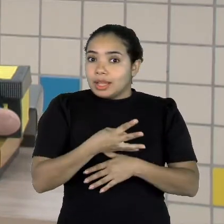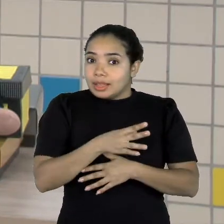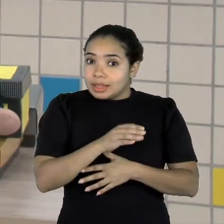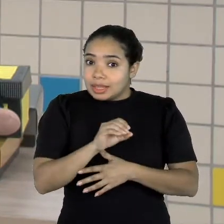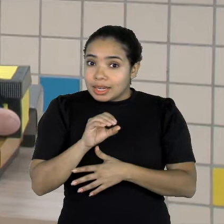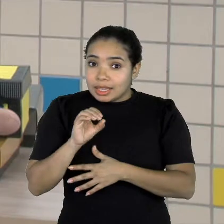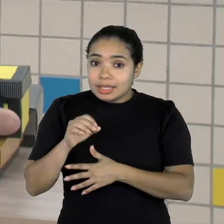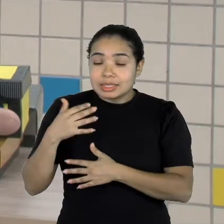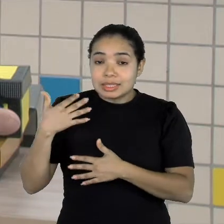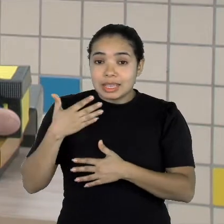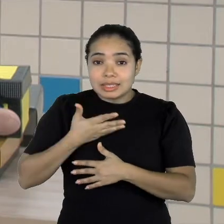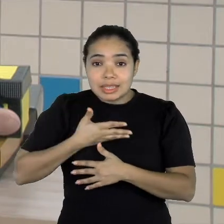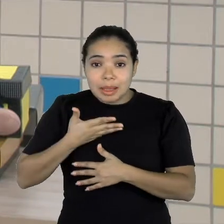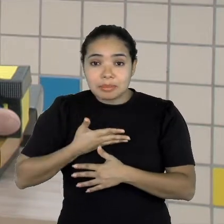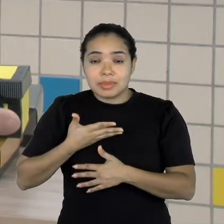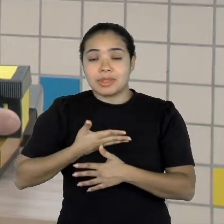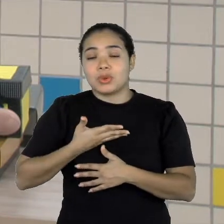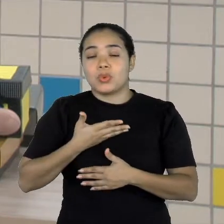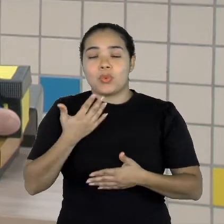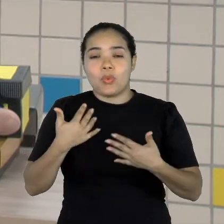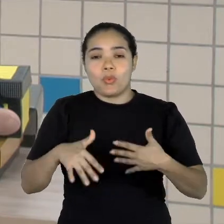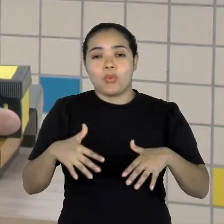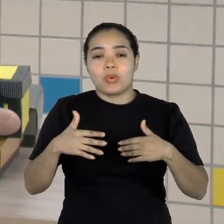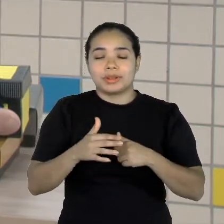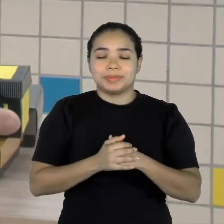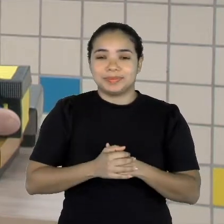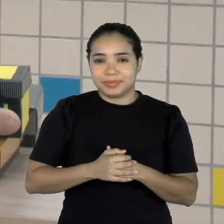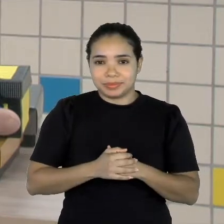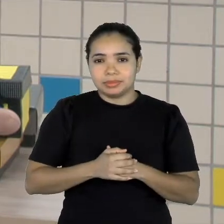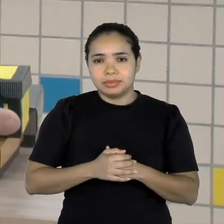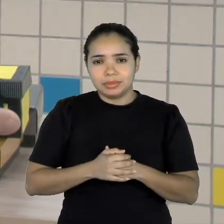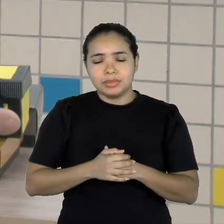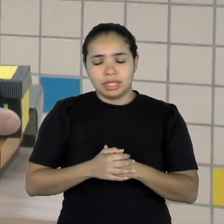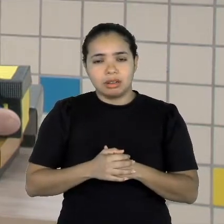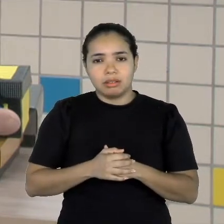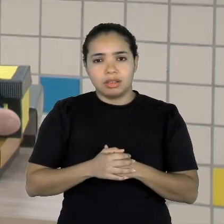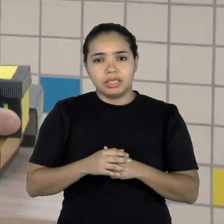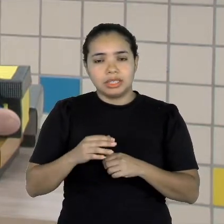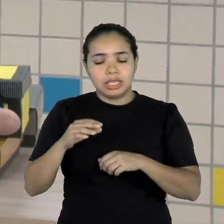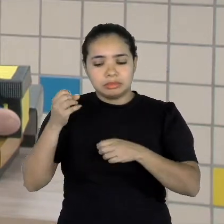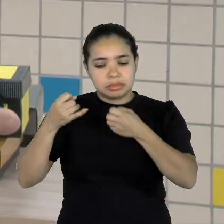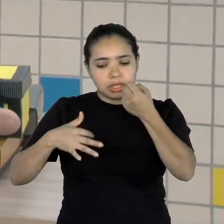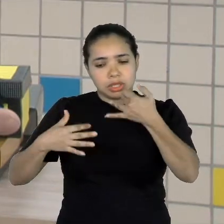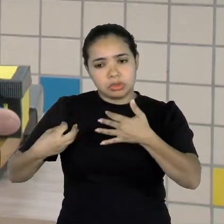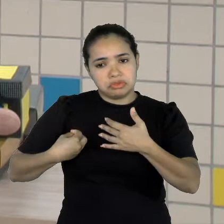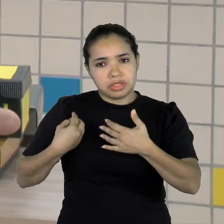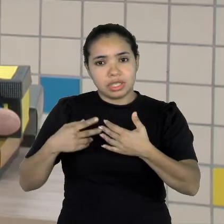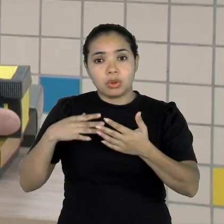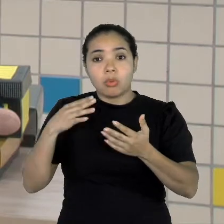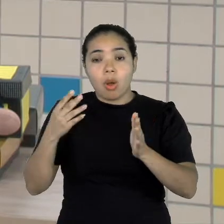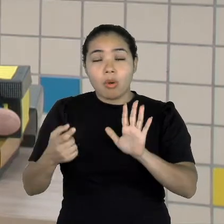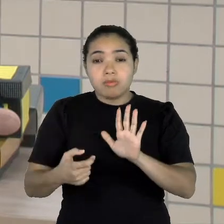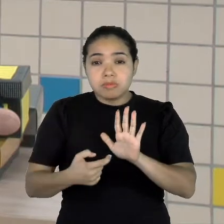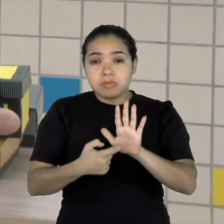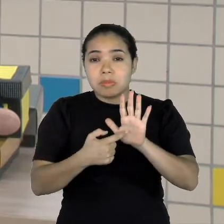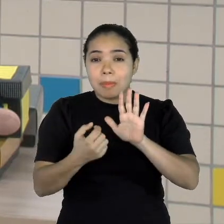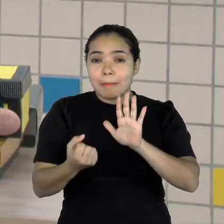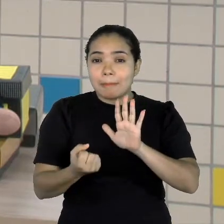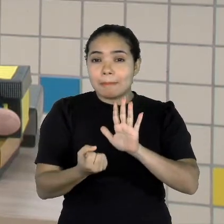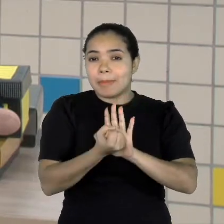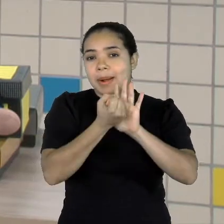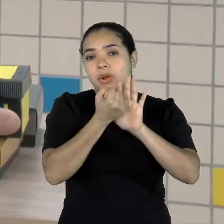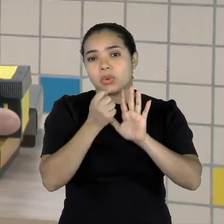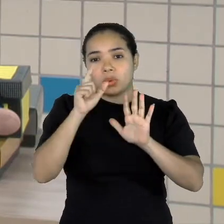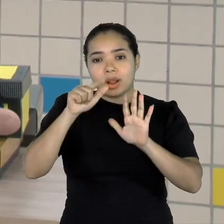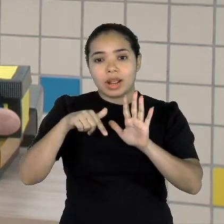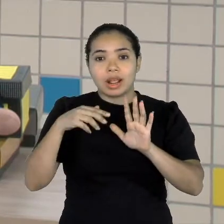Uau! E falou um pouquinho sobre ela e teve um conflito ali. Qual foi o ponto marcante que ela destacou? Ela